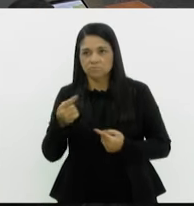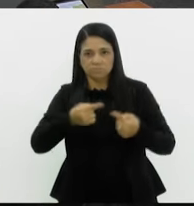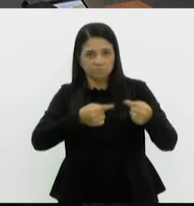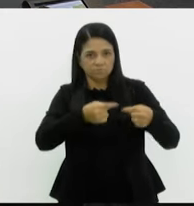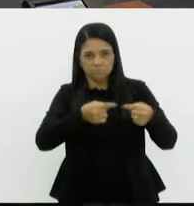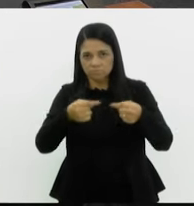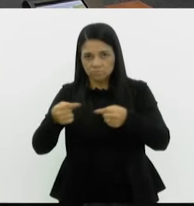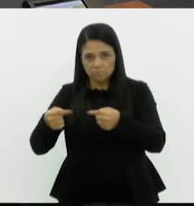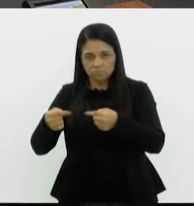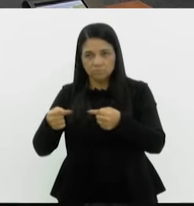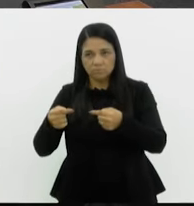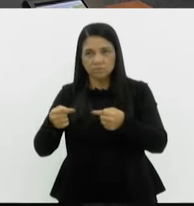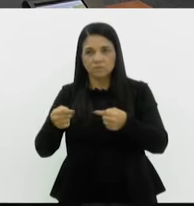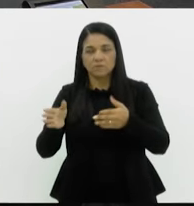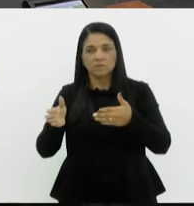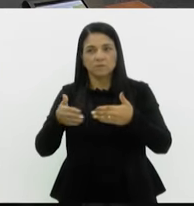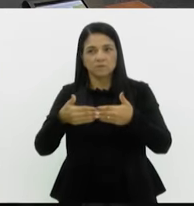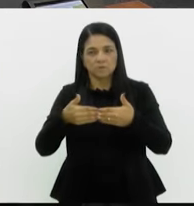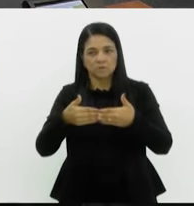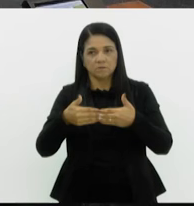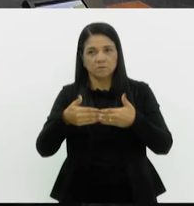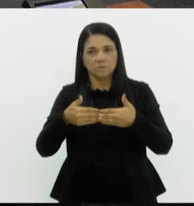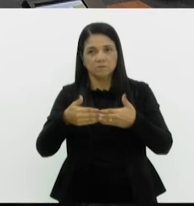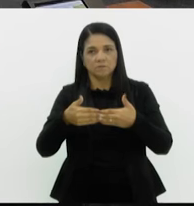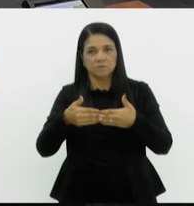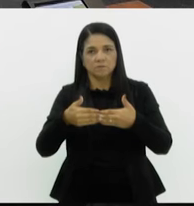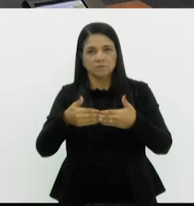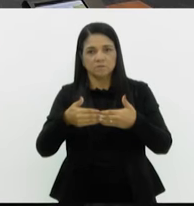queira discutir, encerrada a discussão.